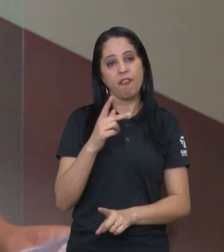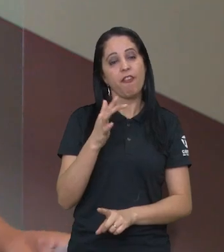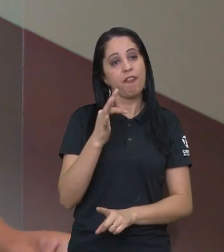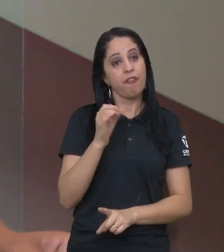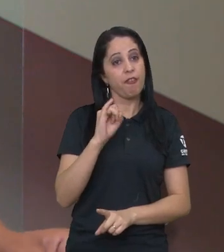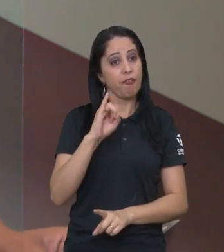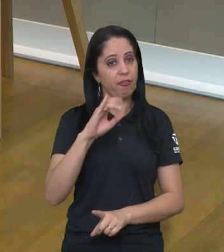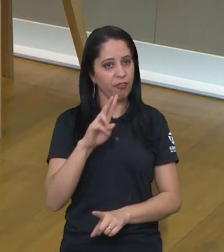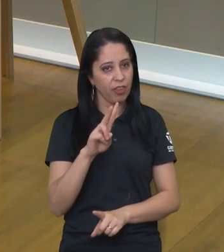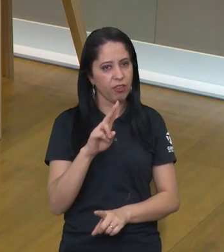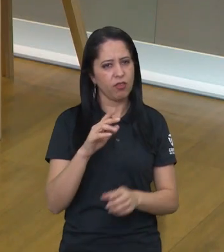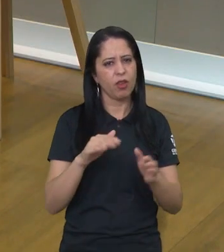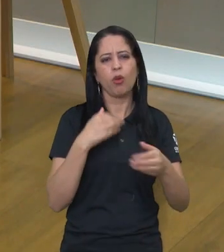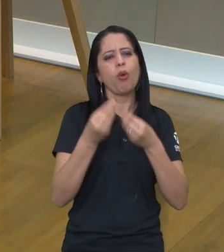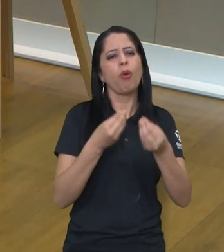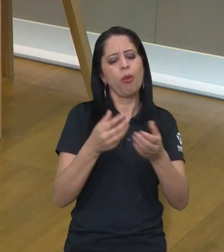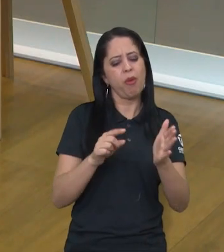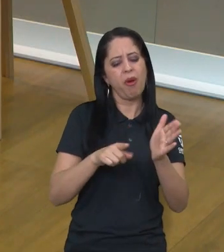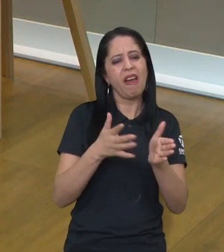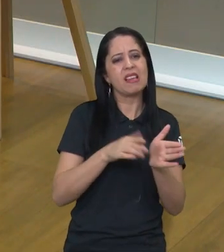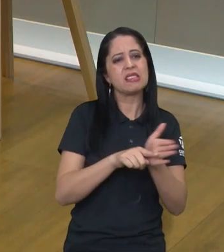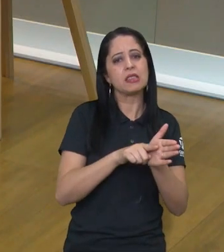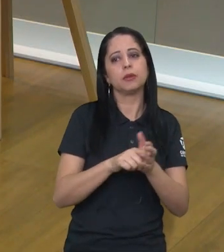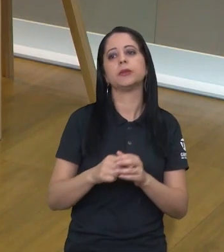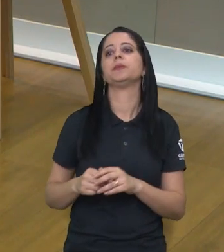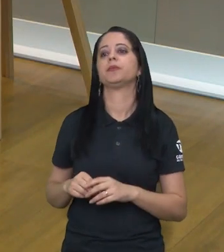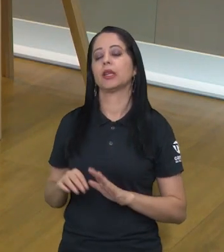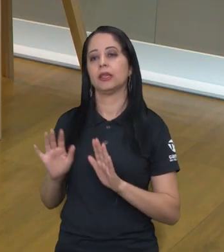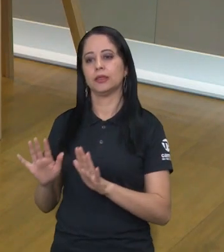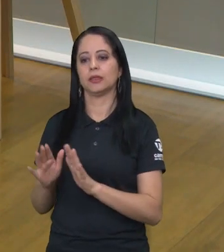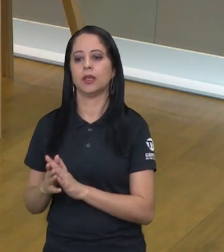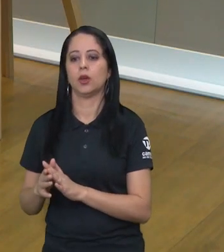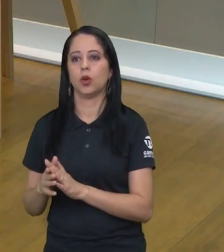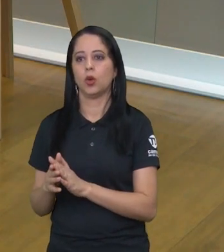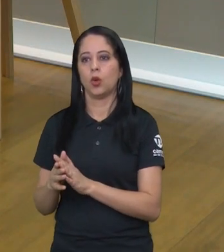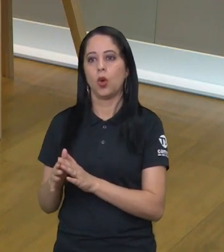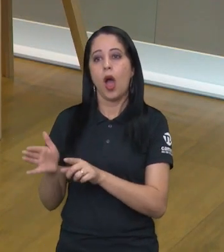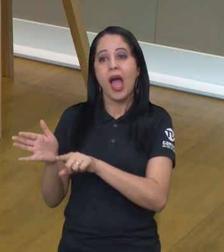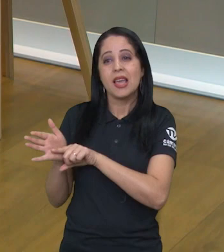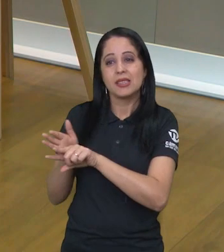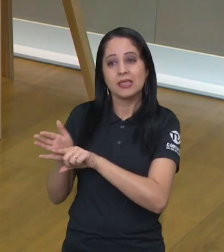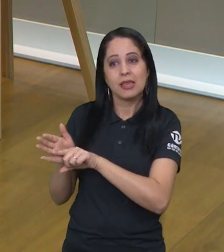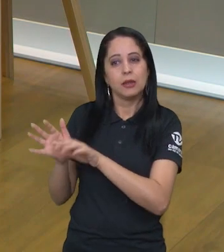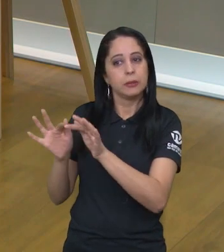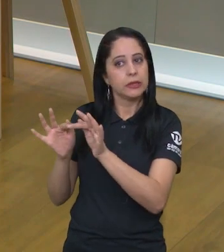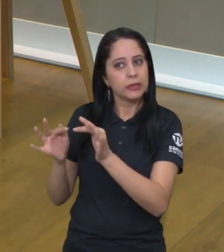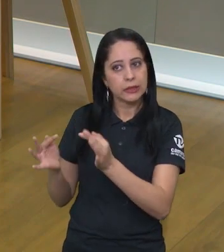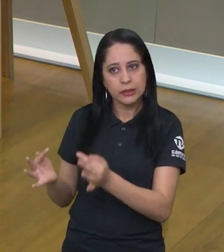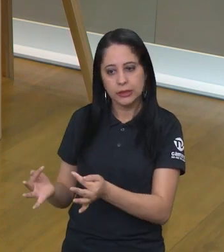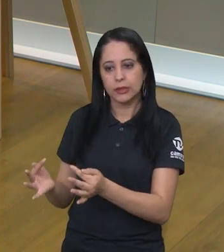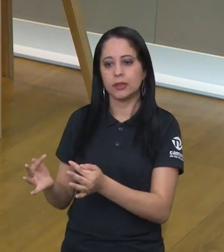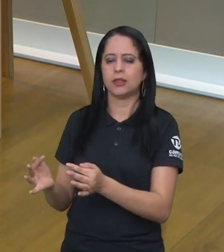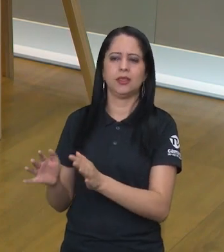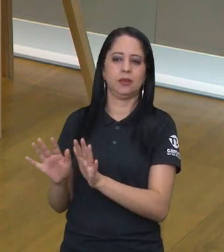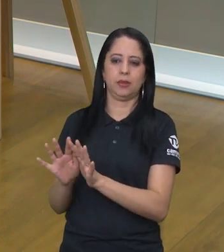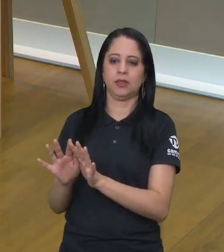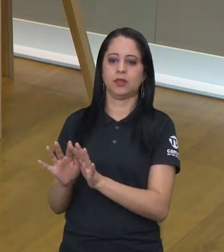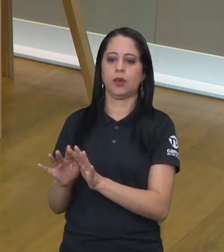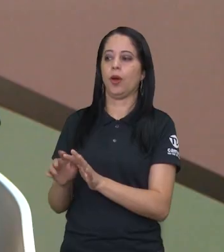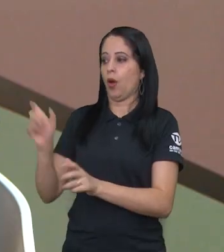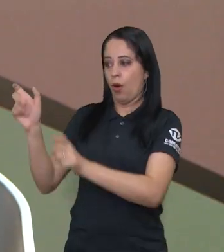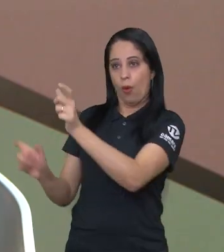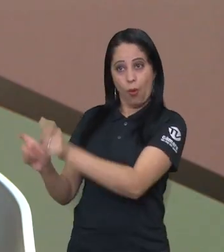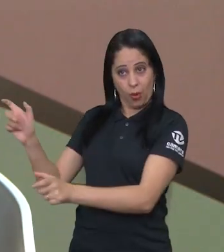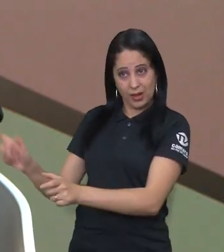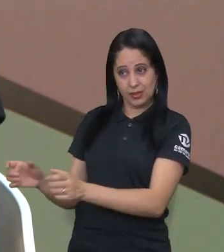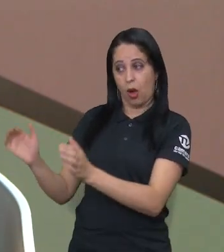Na verdade, são exames simples, porque para a gente iniciar a FIV, pensando que a gente já tem diagnóstico, essa paciente, esse casal já decidiu, falou